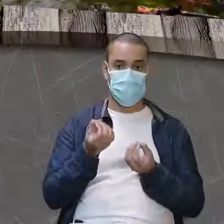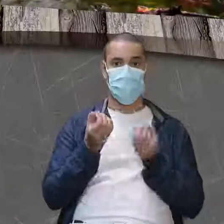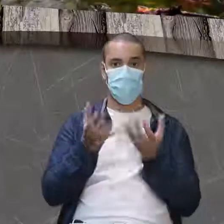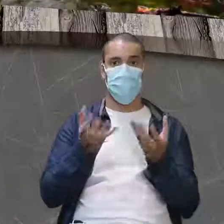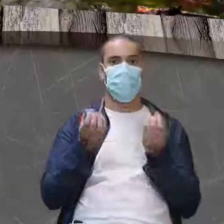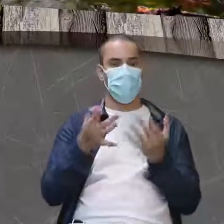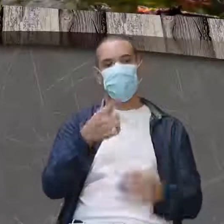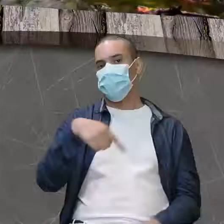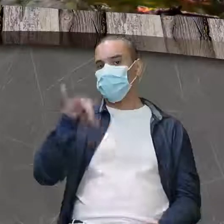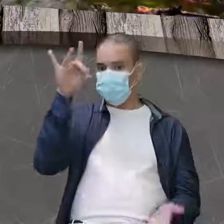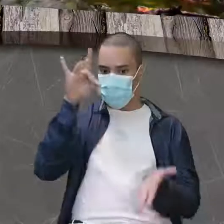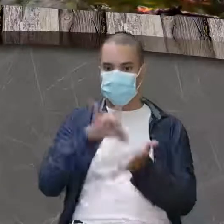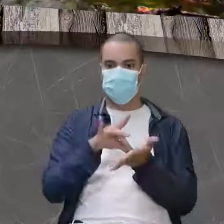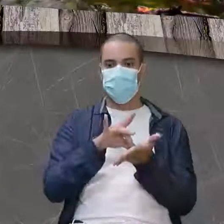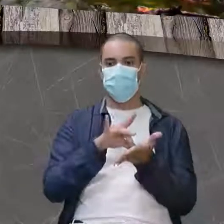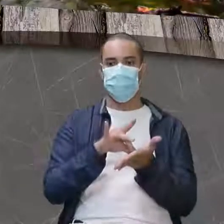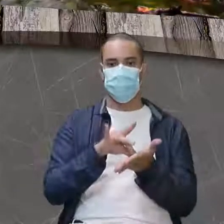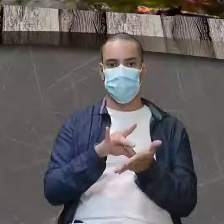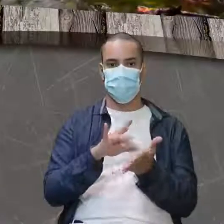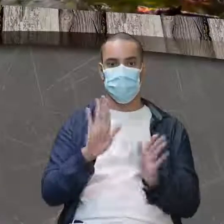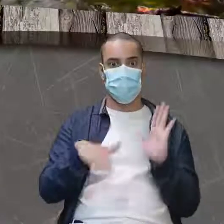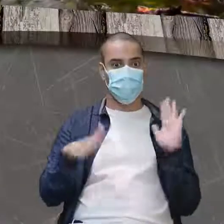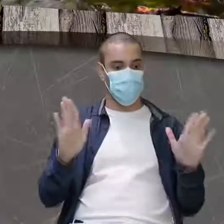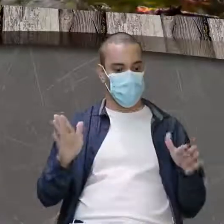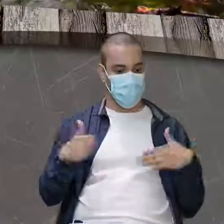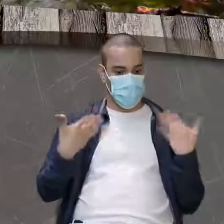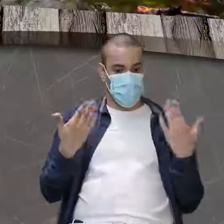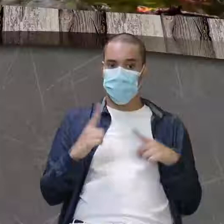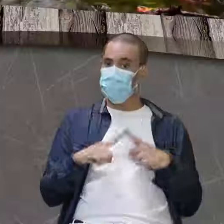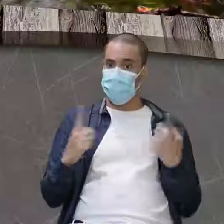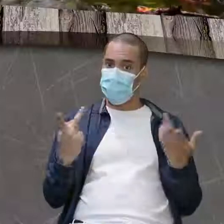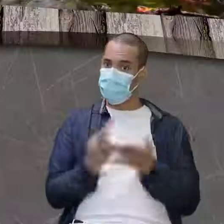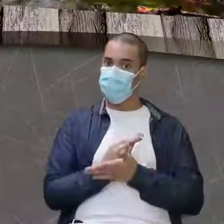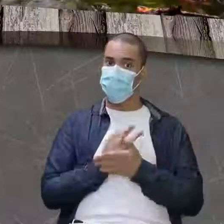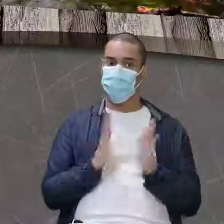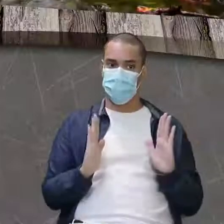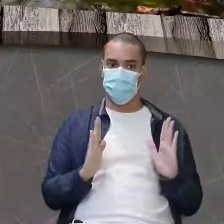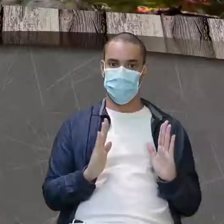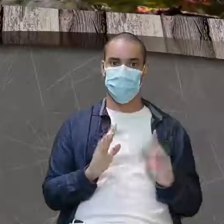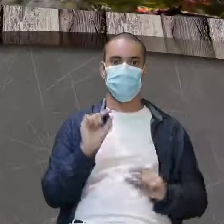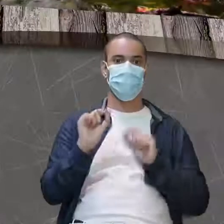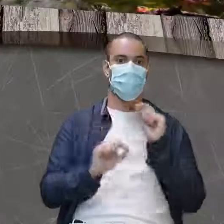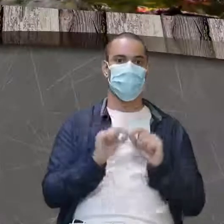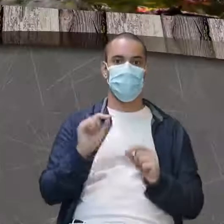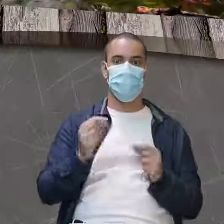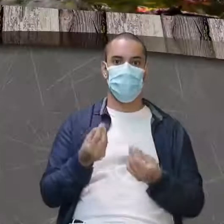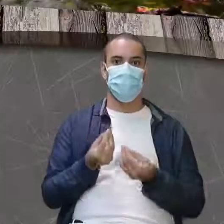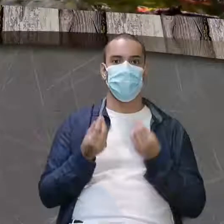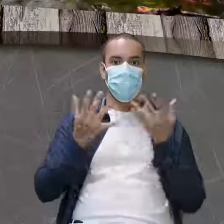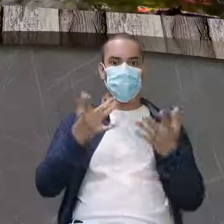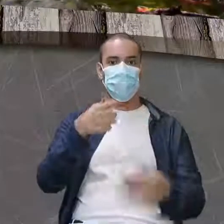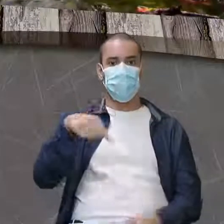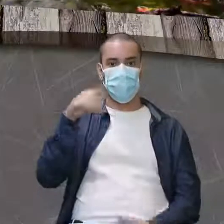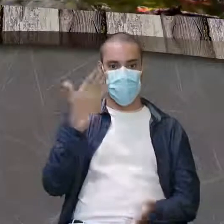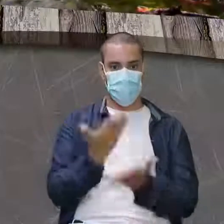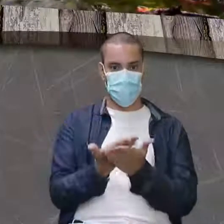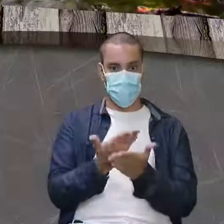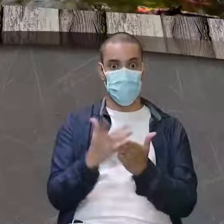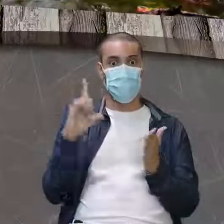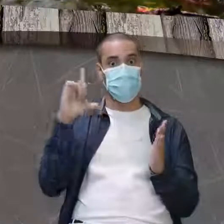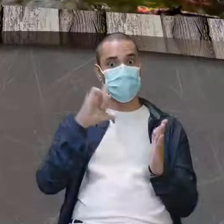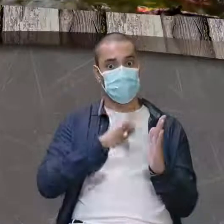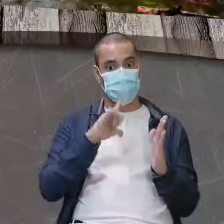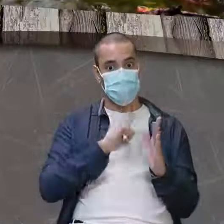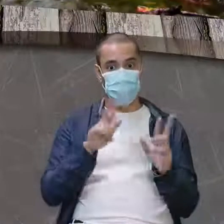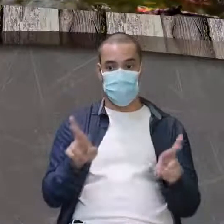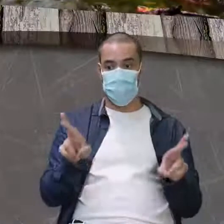informações para vocês, mesmo que choque, mas acontece, né? E o que fica aqui nessa aula? Que existem